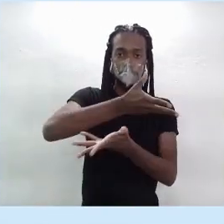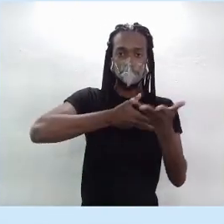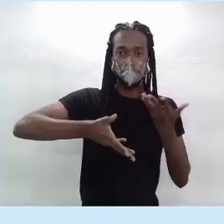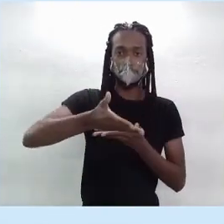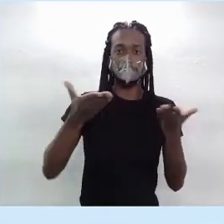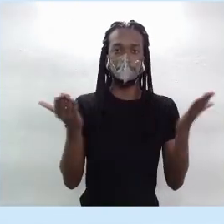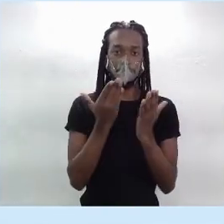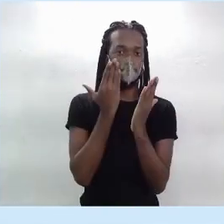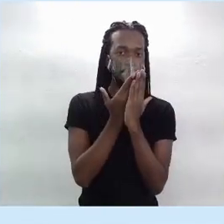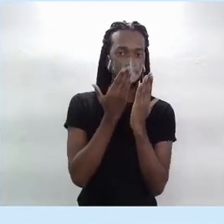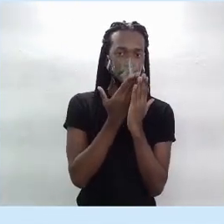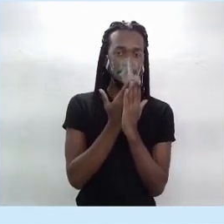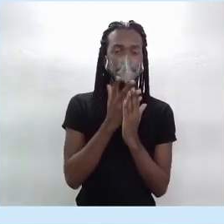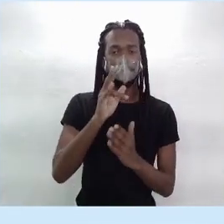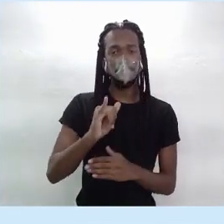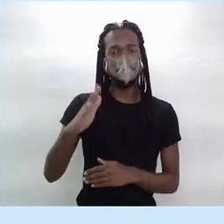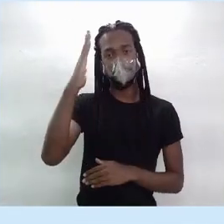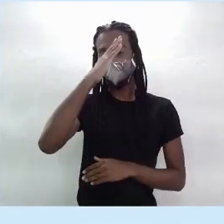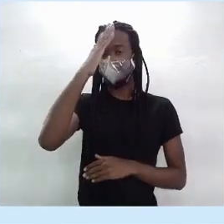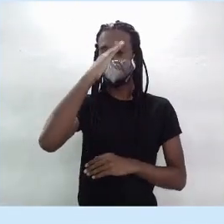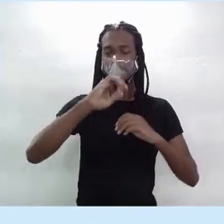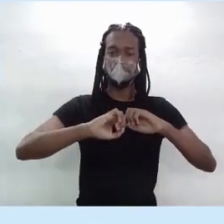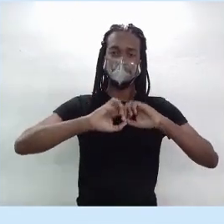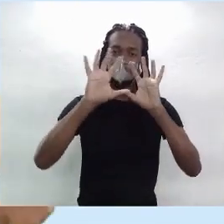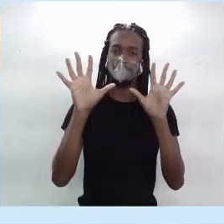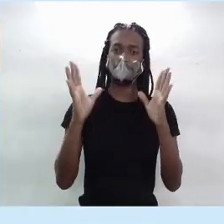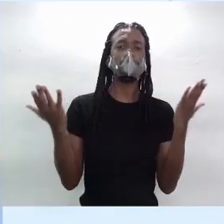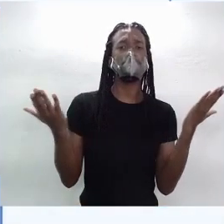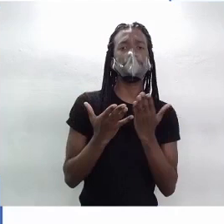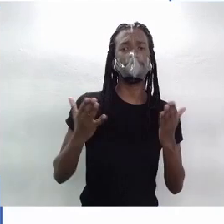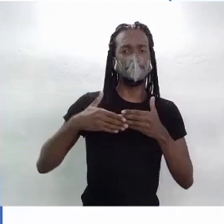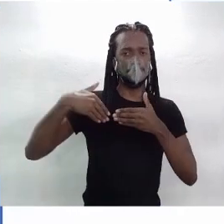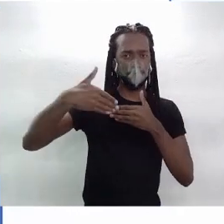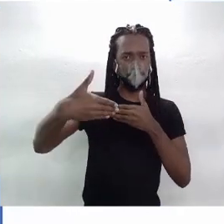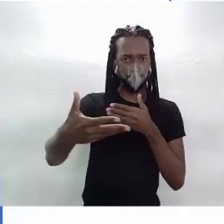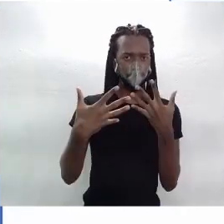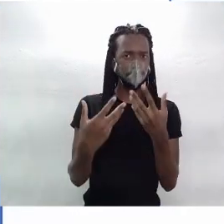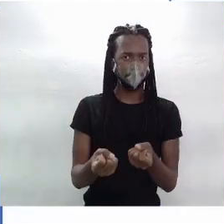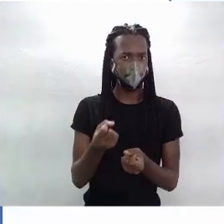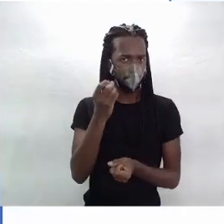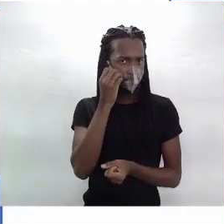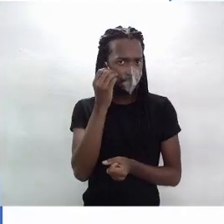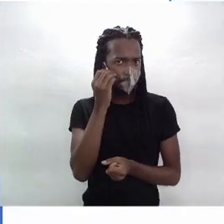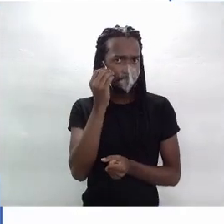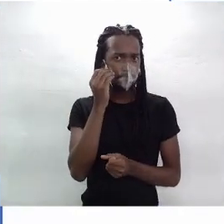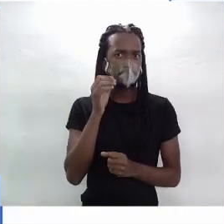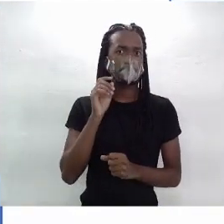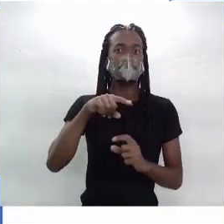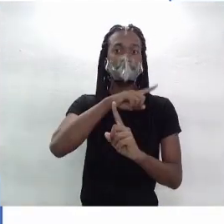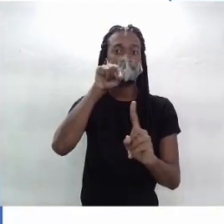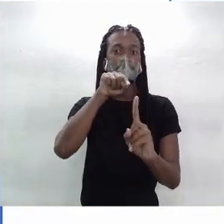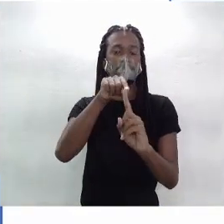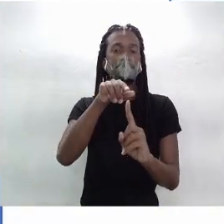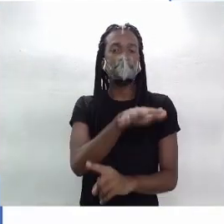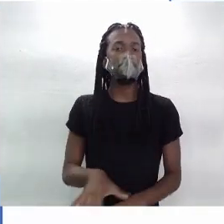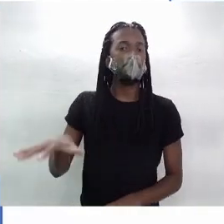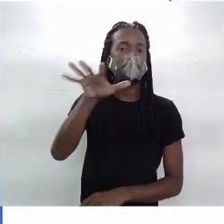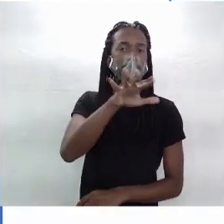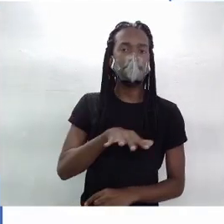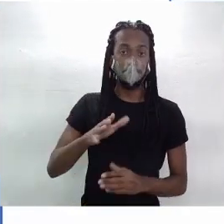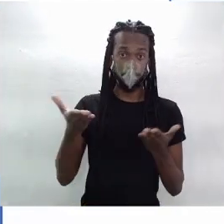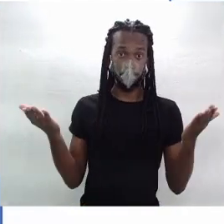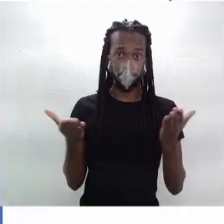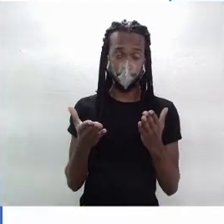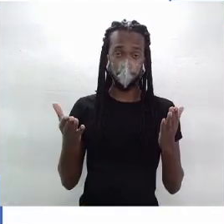nosso estudo de hoje. E vamos adiante. E qual será o objetivo geral? Como há na tela,